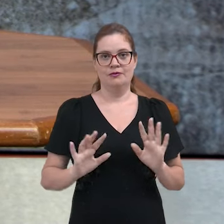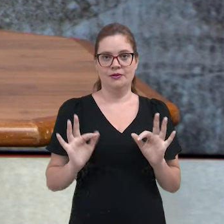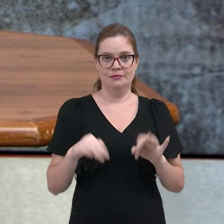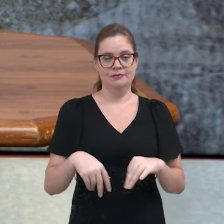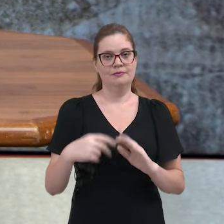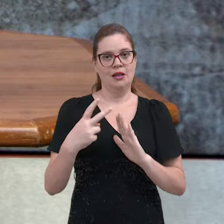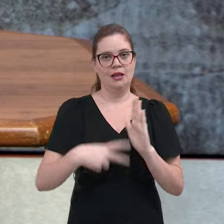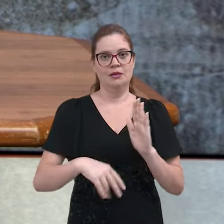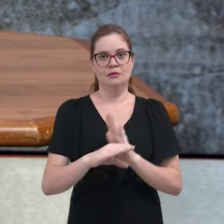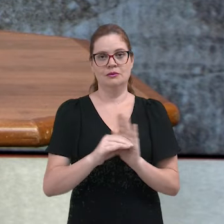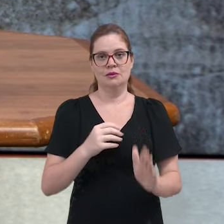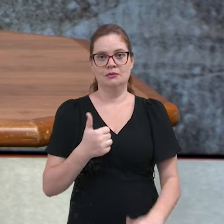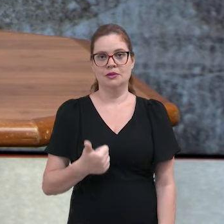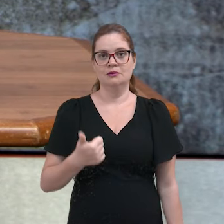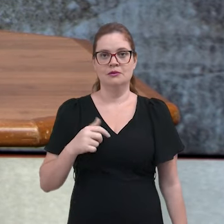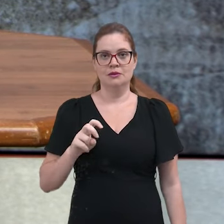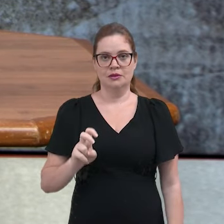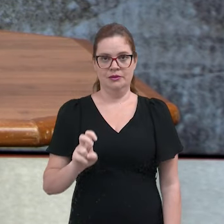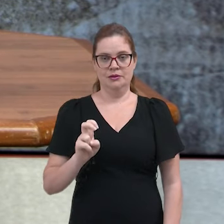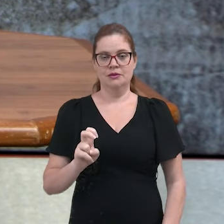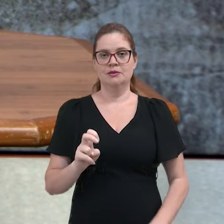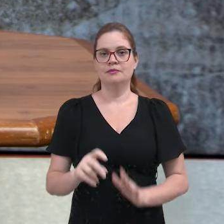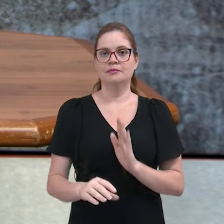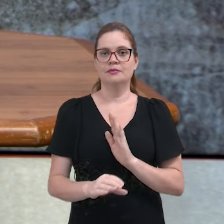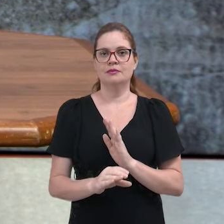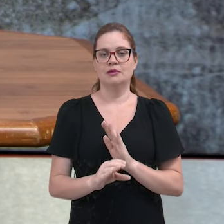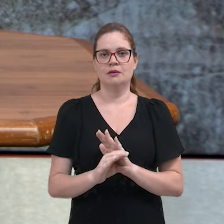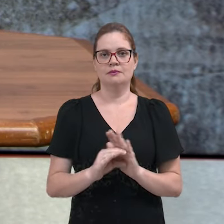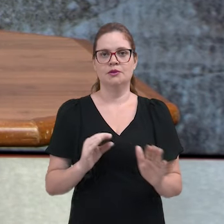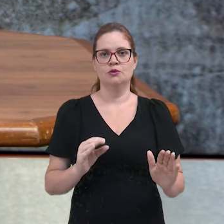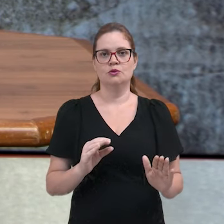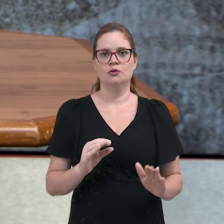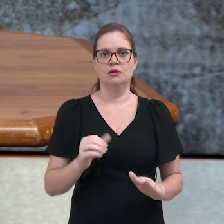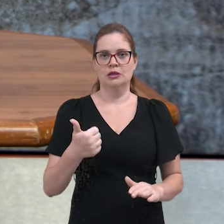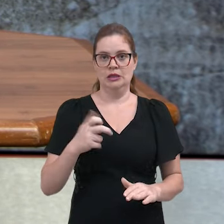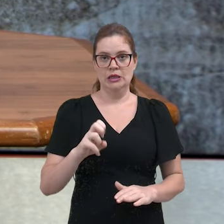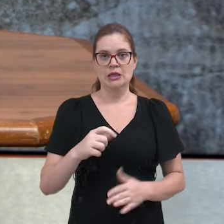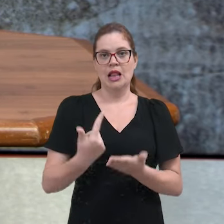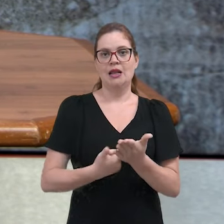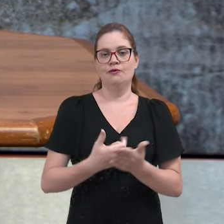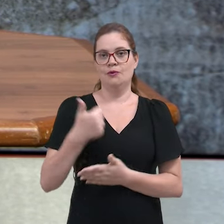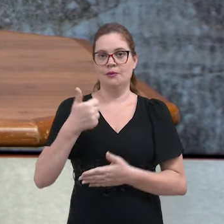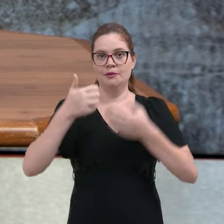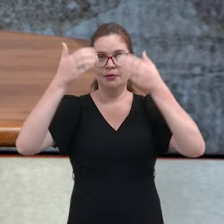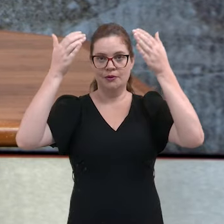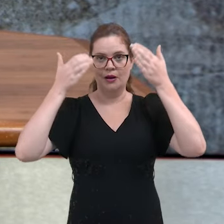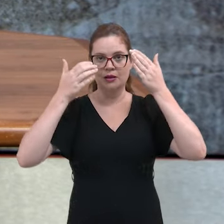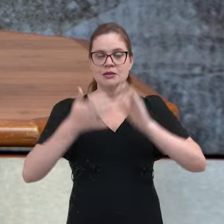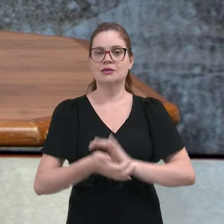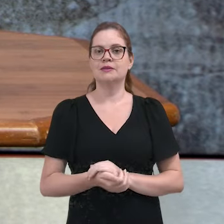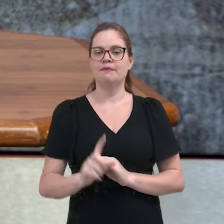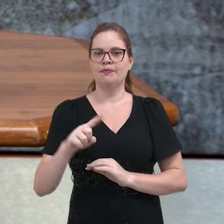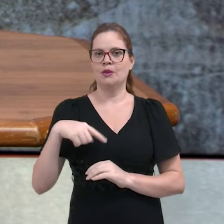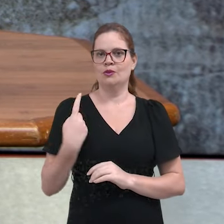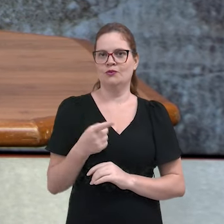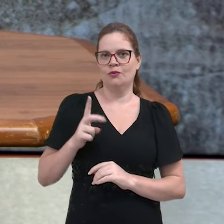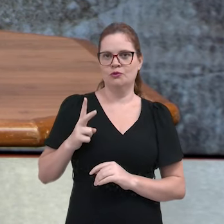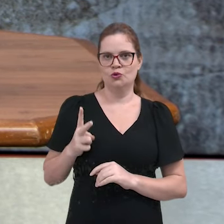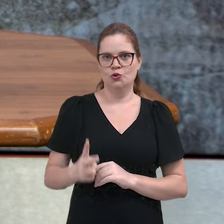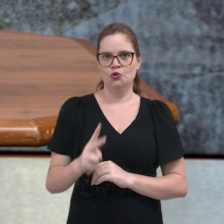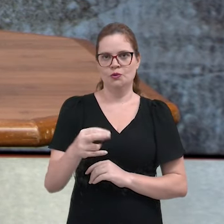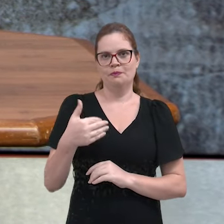do capítulo 15 do primeiro livro dos Reis. E nós vamos prosseguir nessa leitura